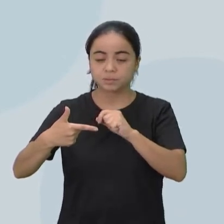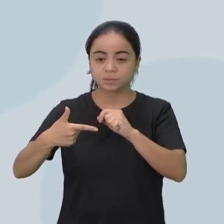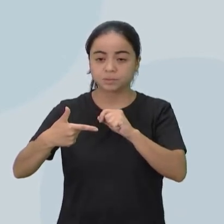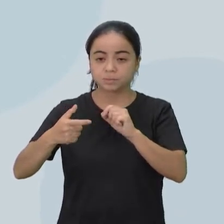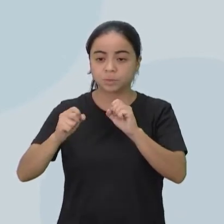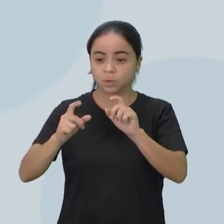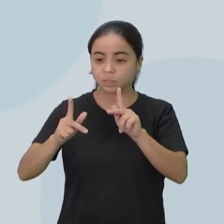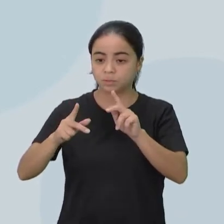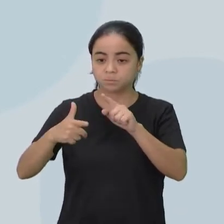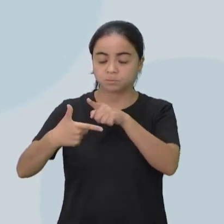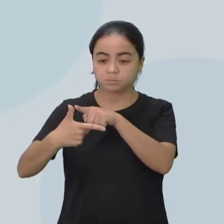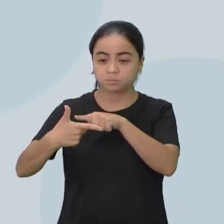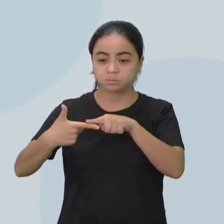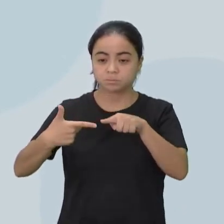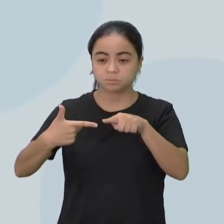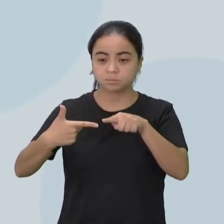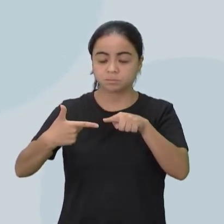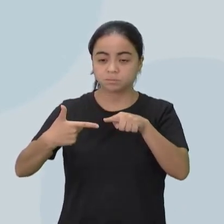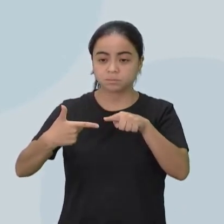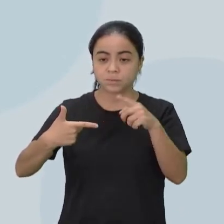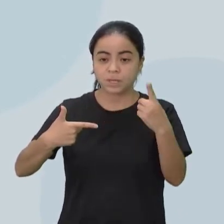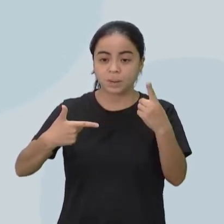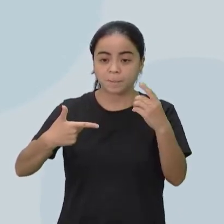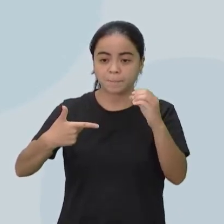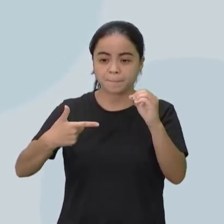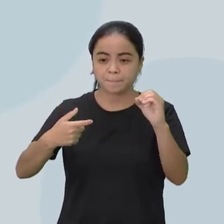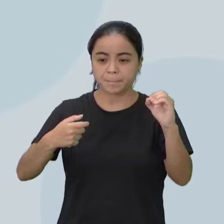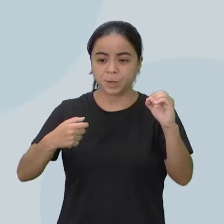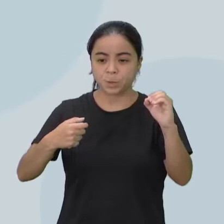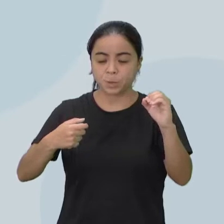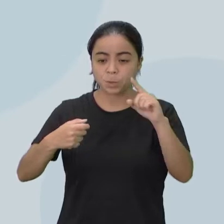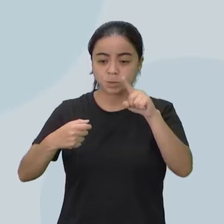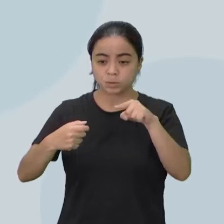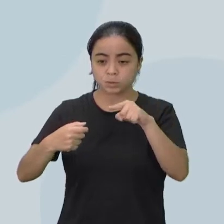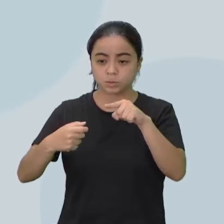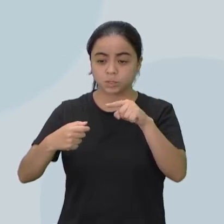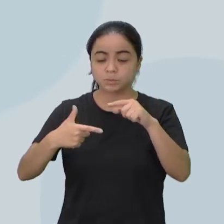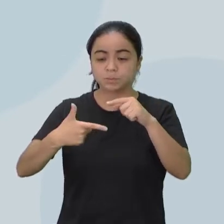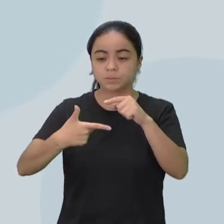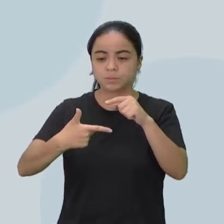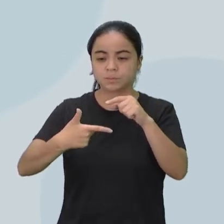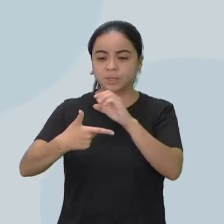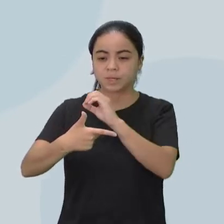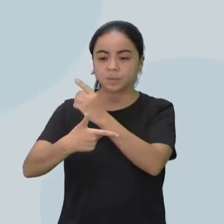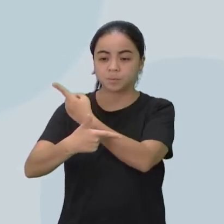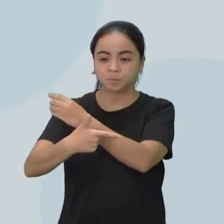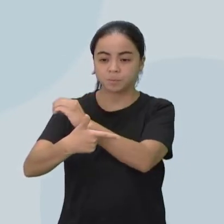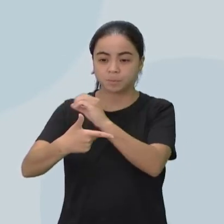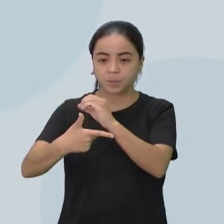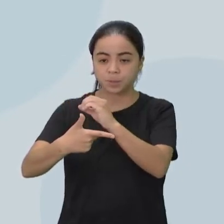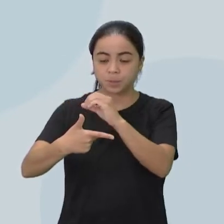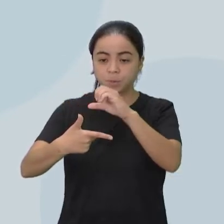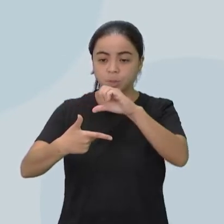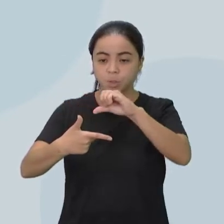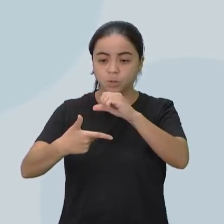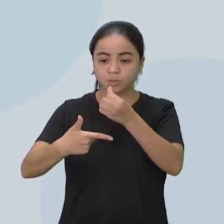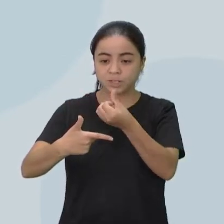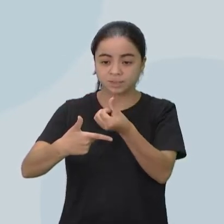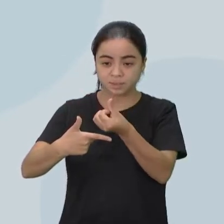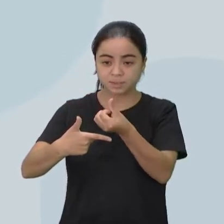tchau. E aí você vai dividir então 1000 por 96. Então, a gente pensa desde o começo, né? O